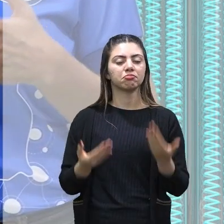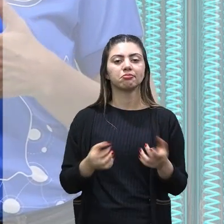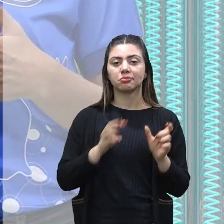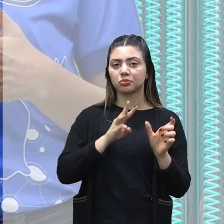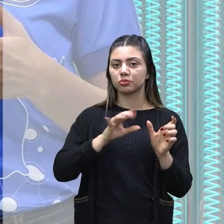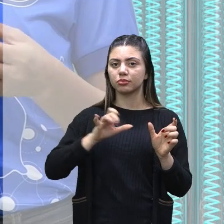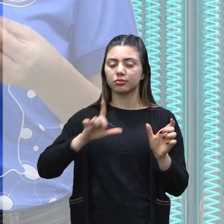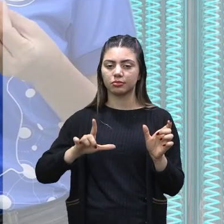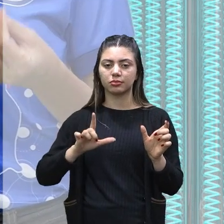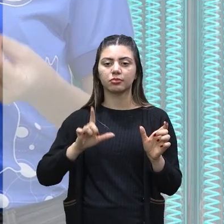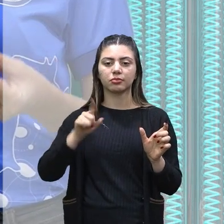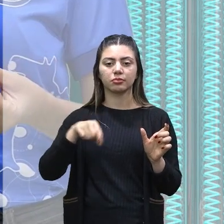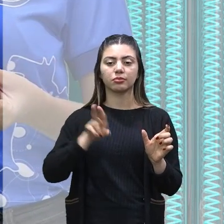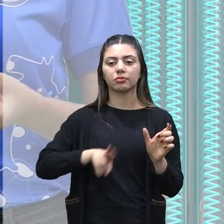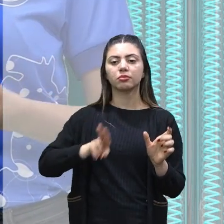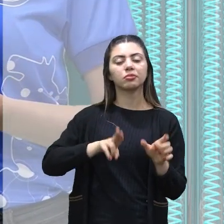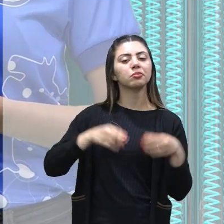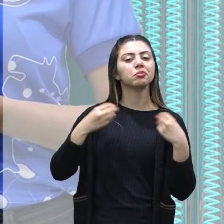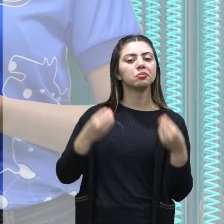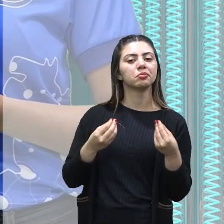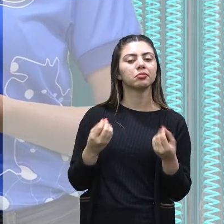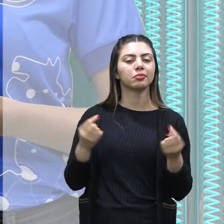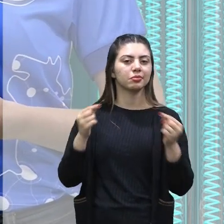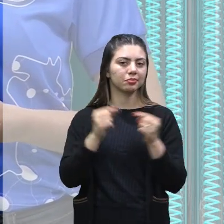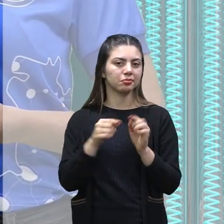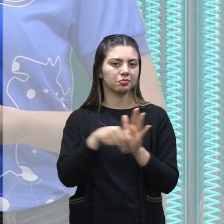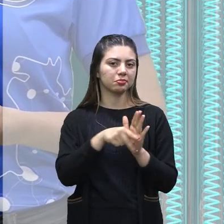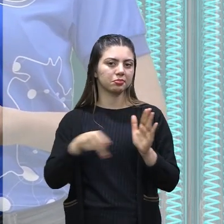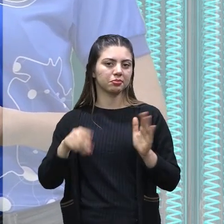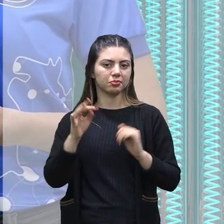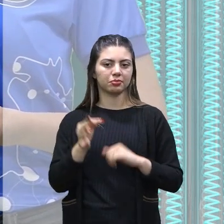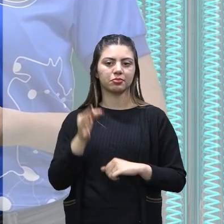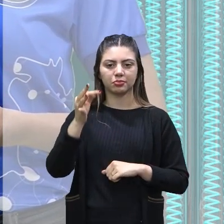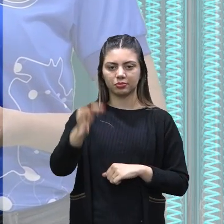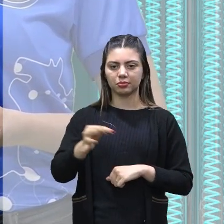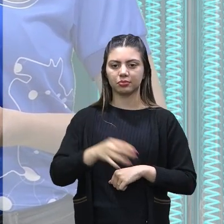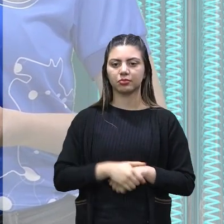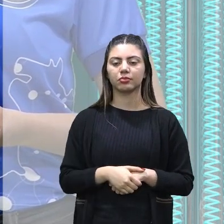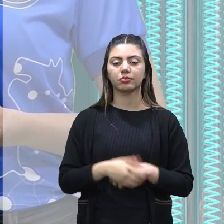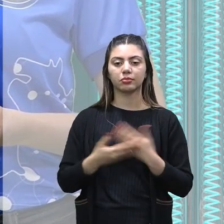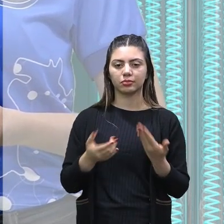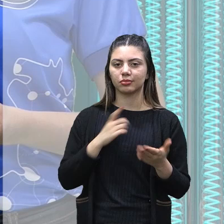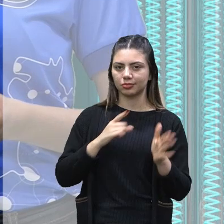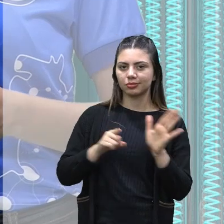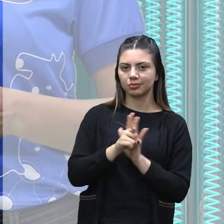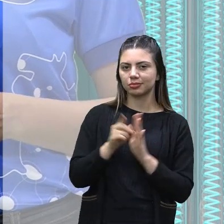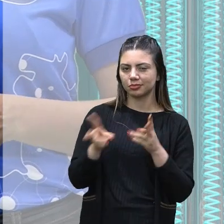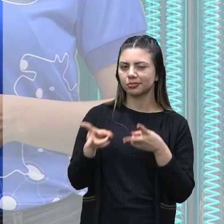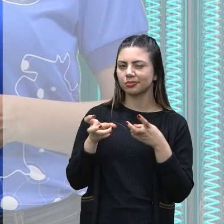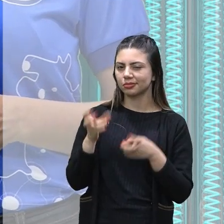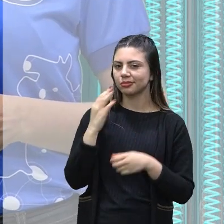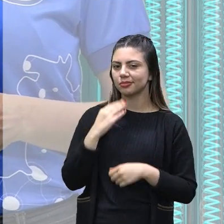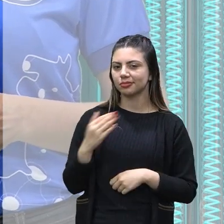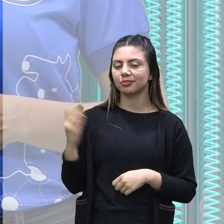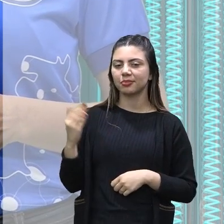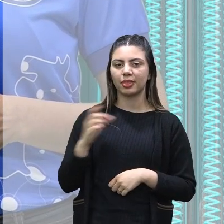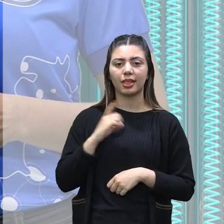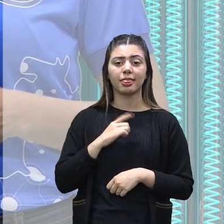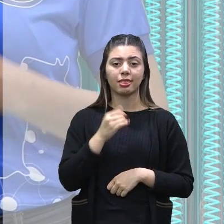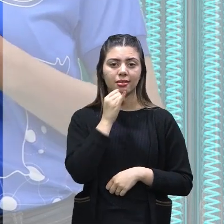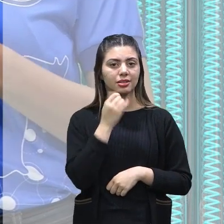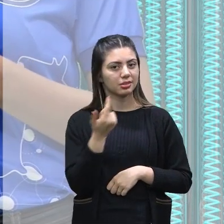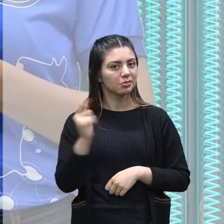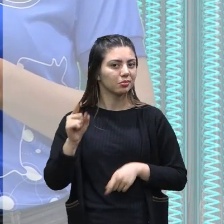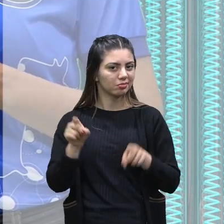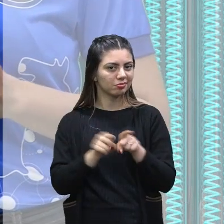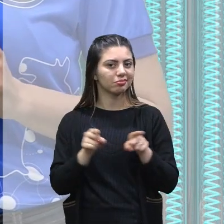ser utilizado para indicar o futuro. E aqui é uma pergunta, certo? Tem um outro exemplo lá no texto